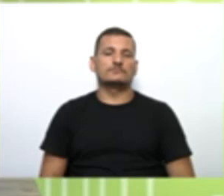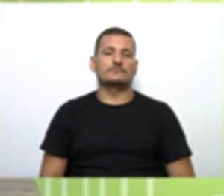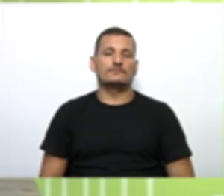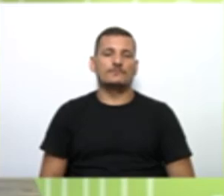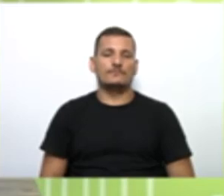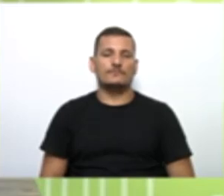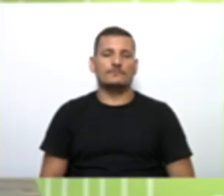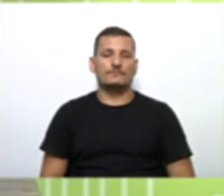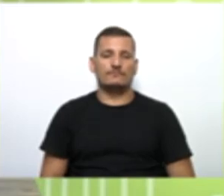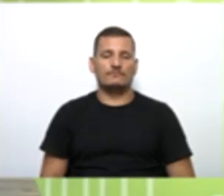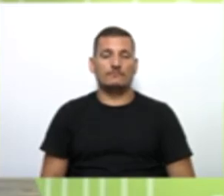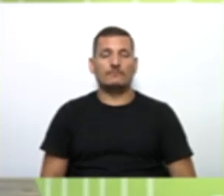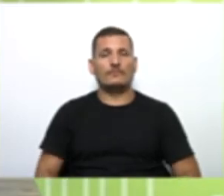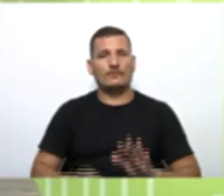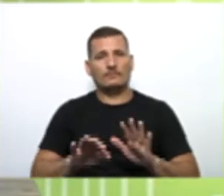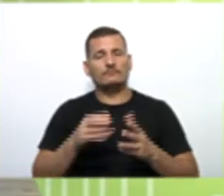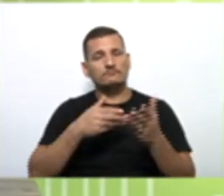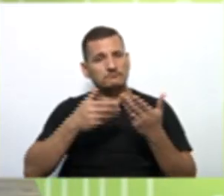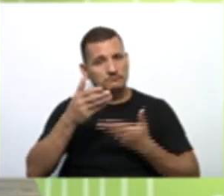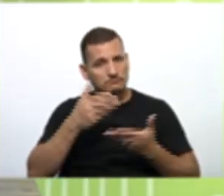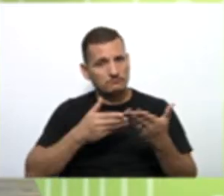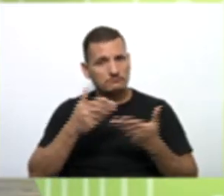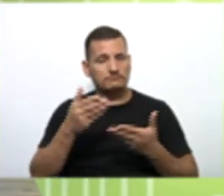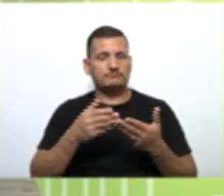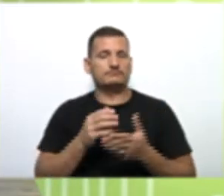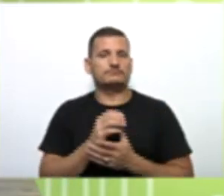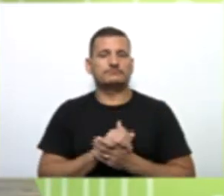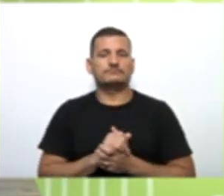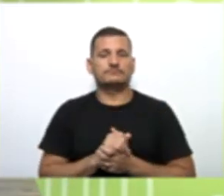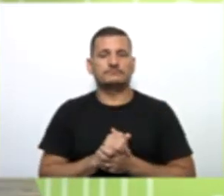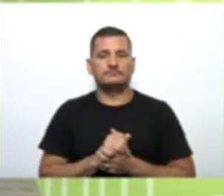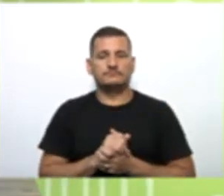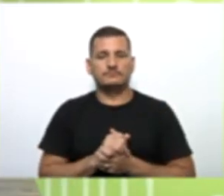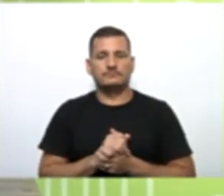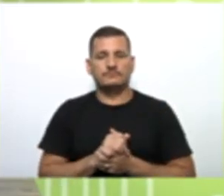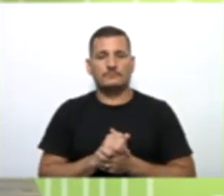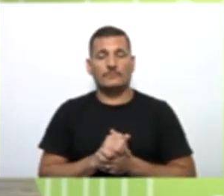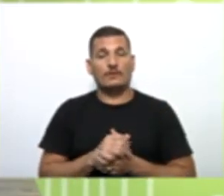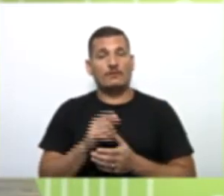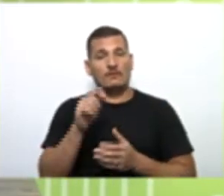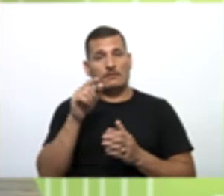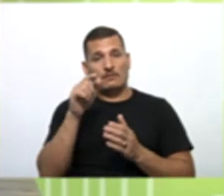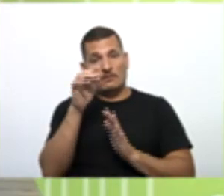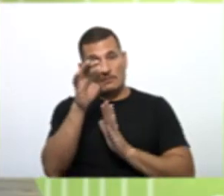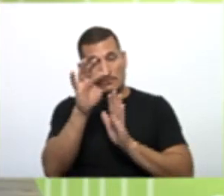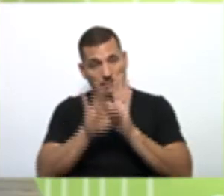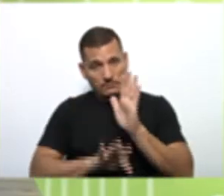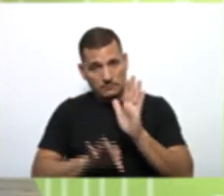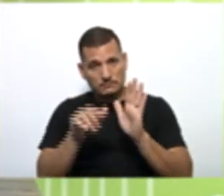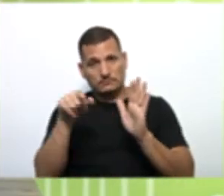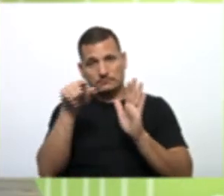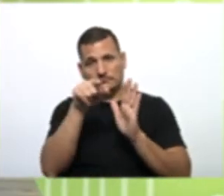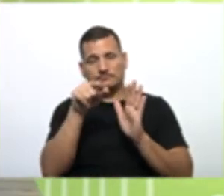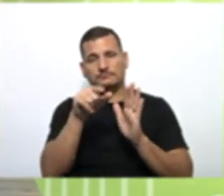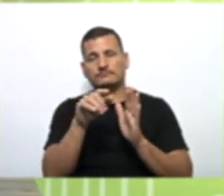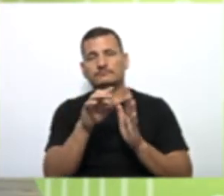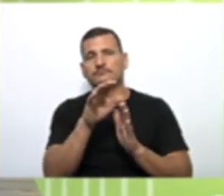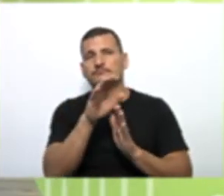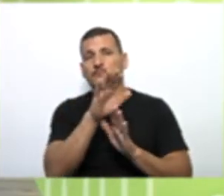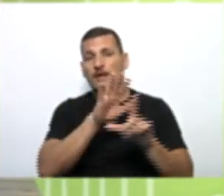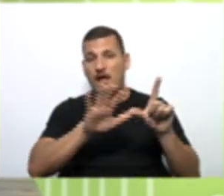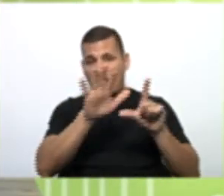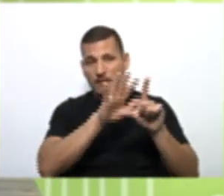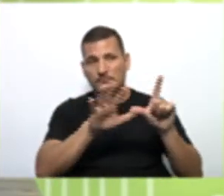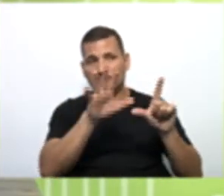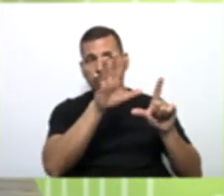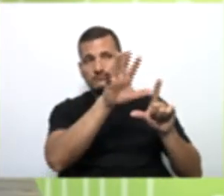Então, essa interação é interessante. Esse formulário, então vocês vão pegar o formulário que está disponível no